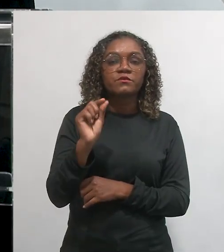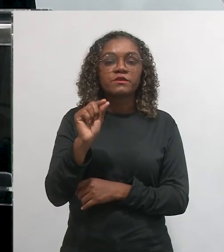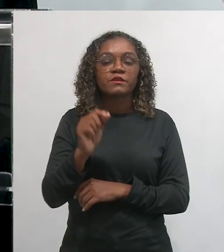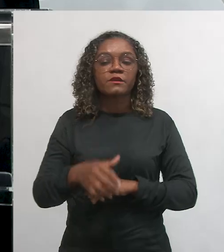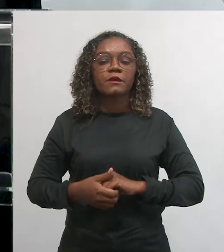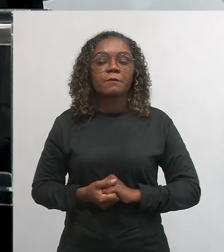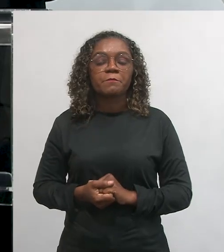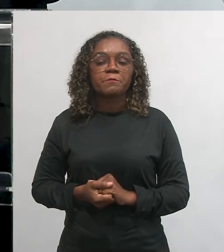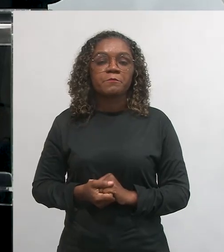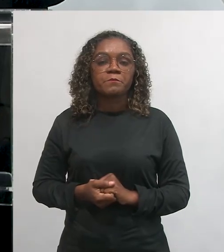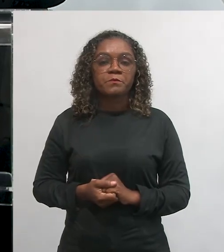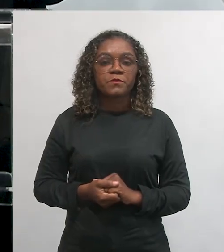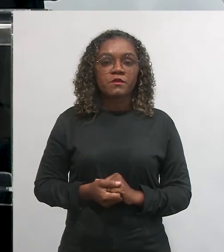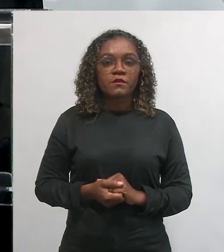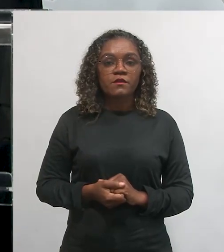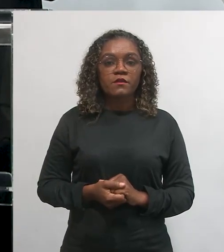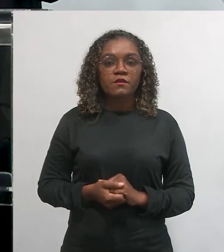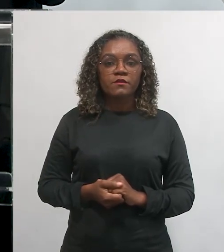de